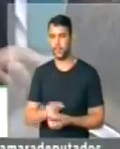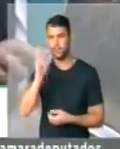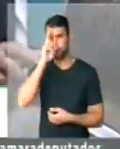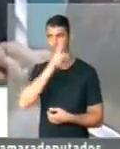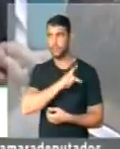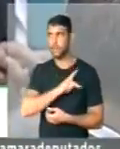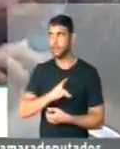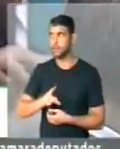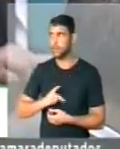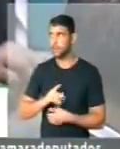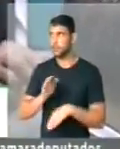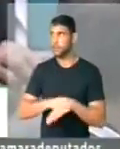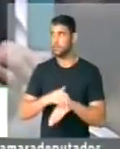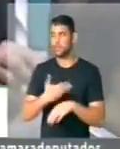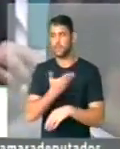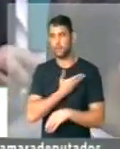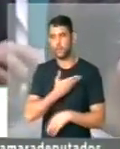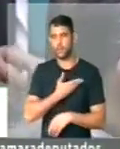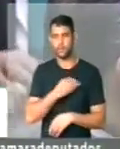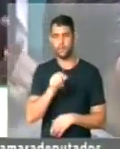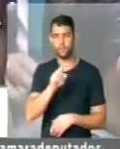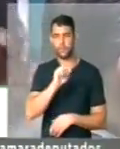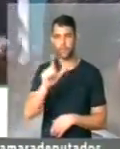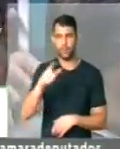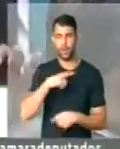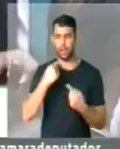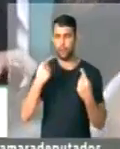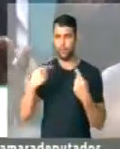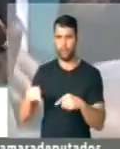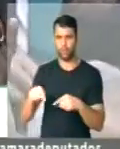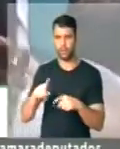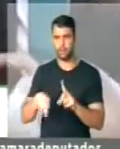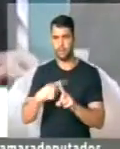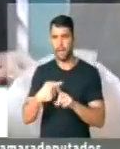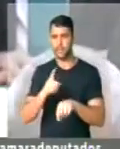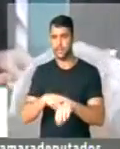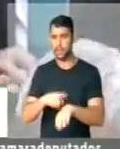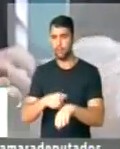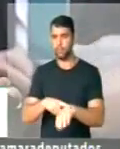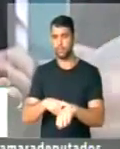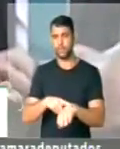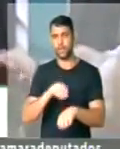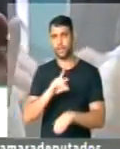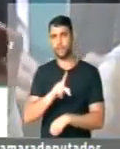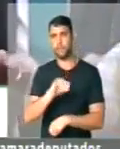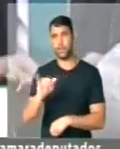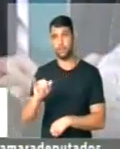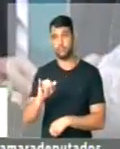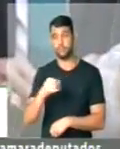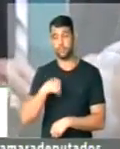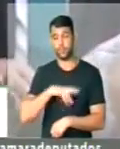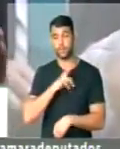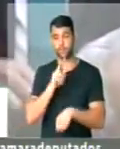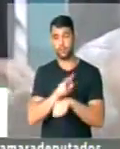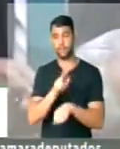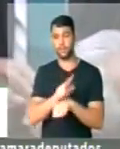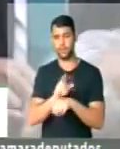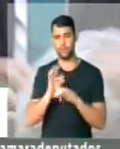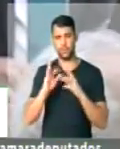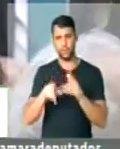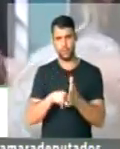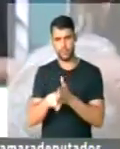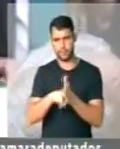Senhor presidente, demais colegas, o PSOL é contra esta prorrogação. Nós defendemos